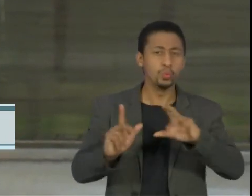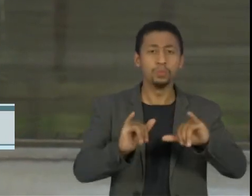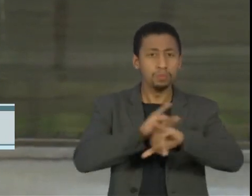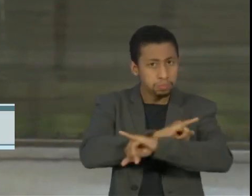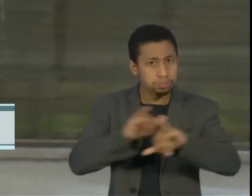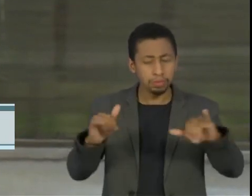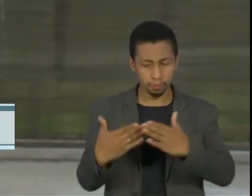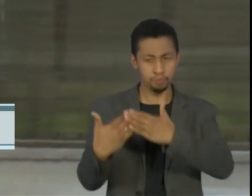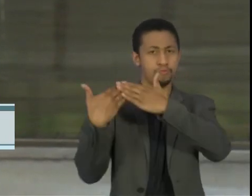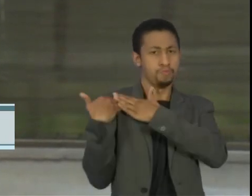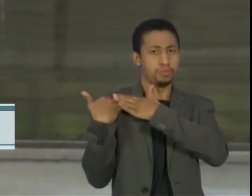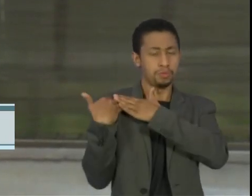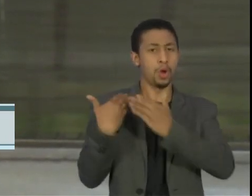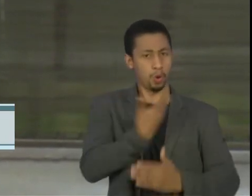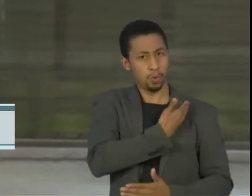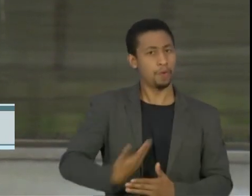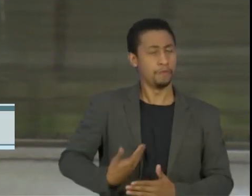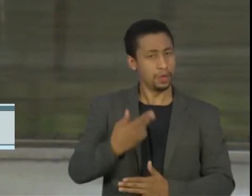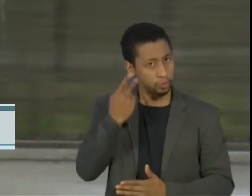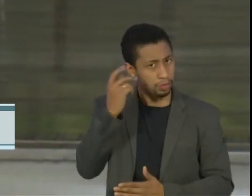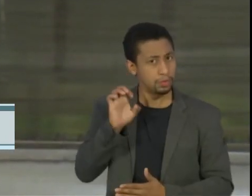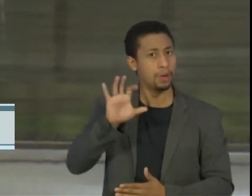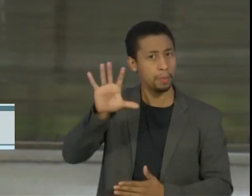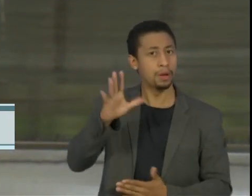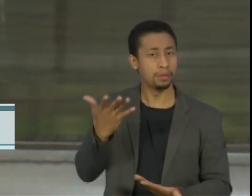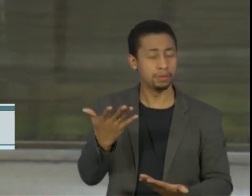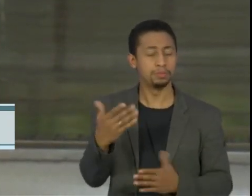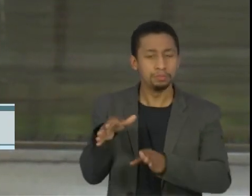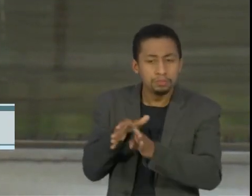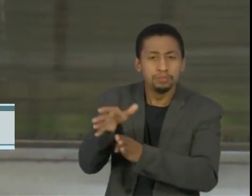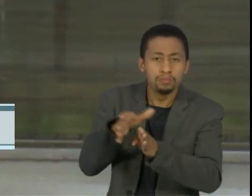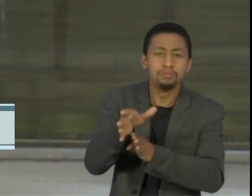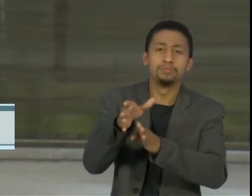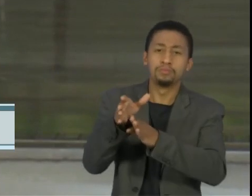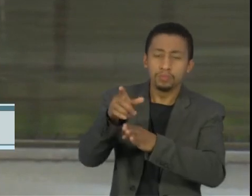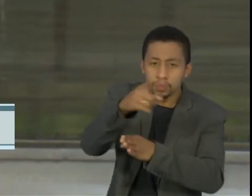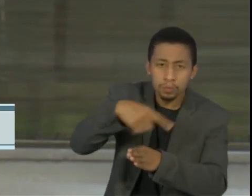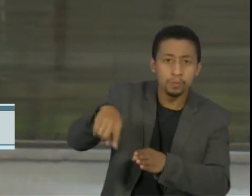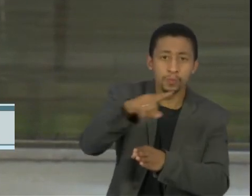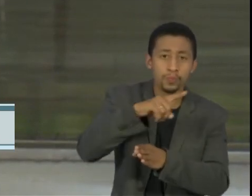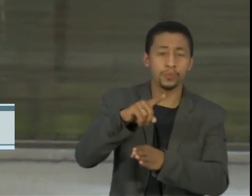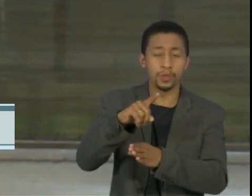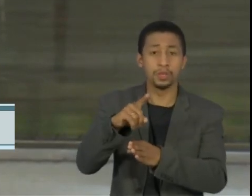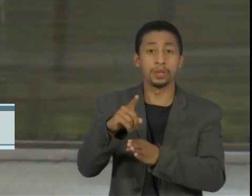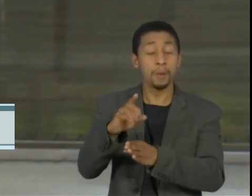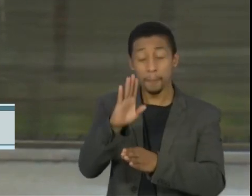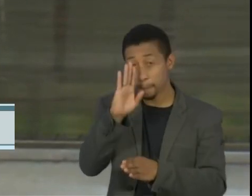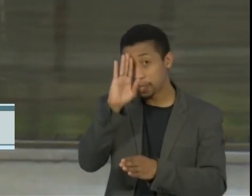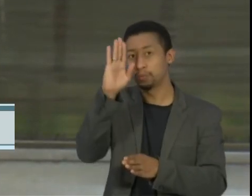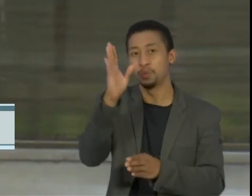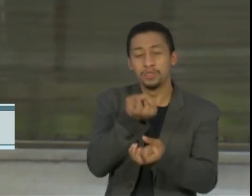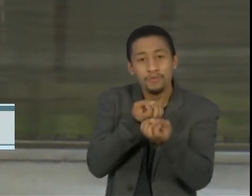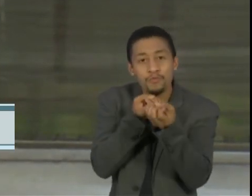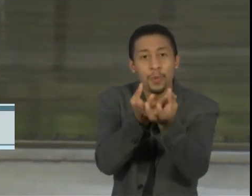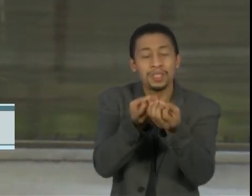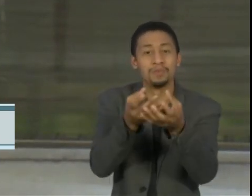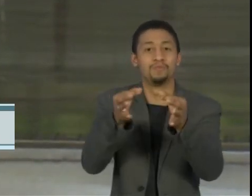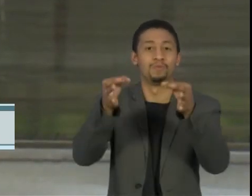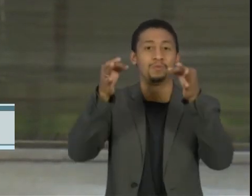e fez uso adequado da mídia para orientar e, principalmente, informar corretamente a